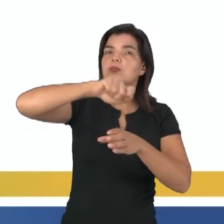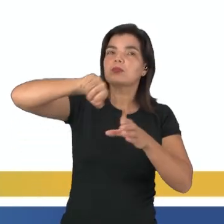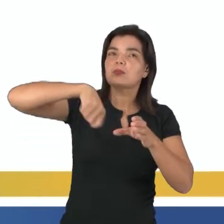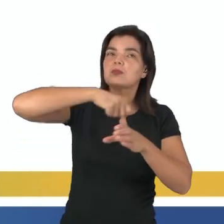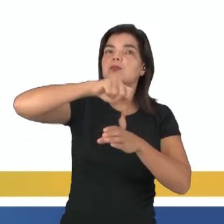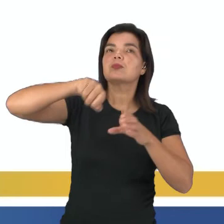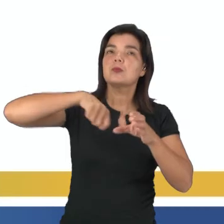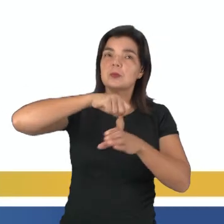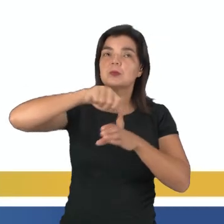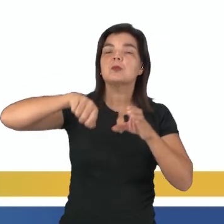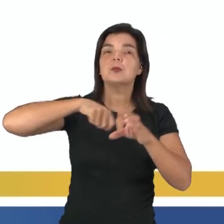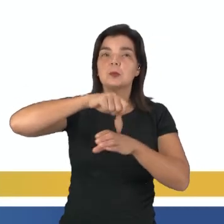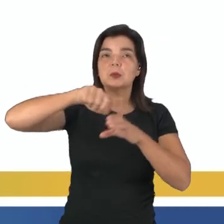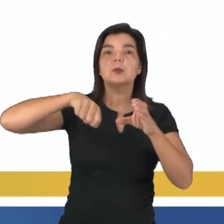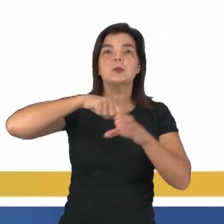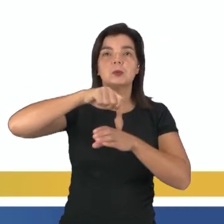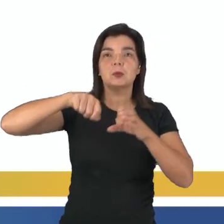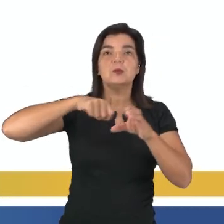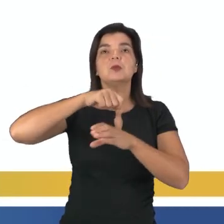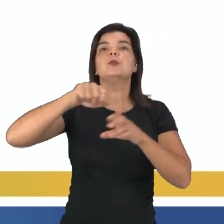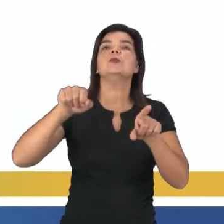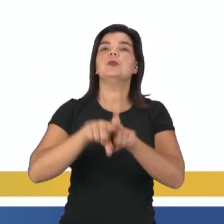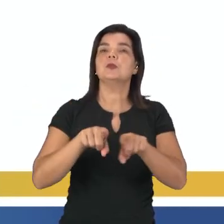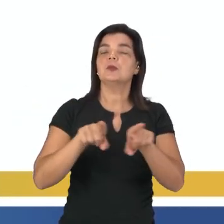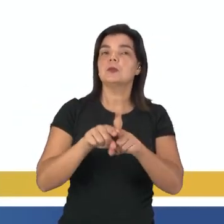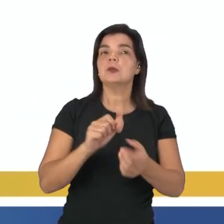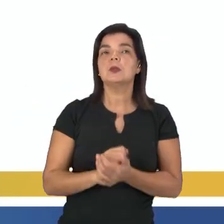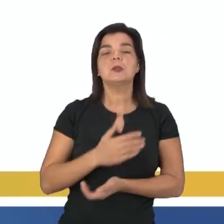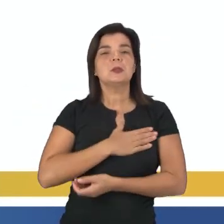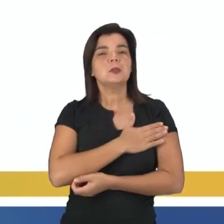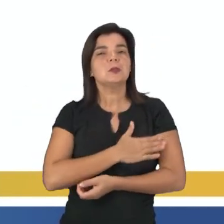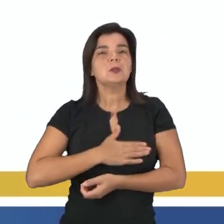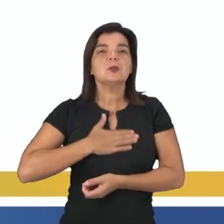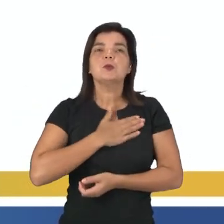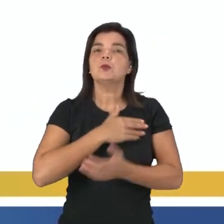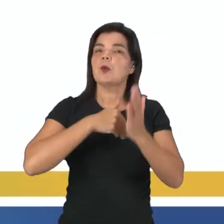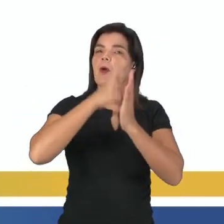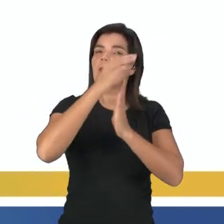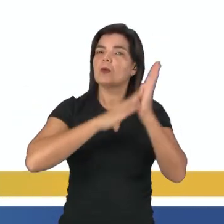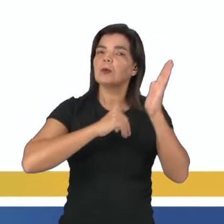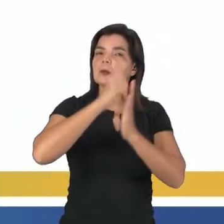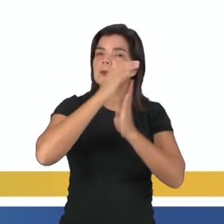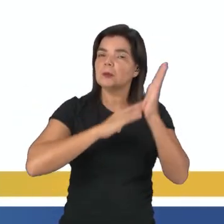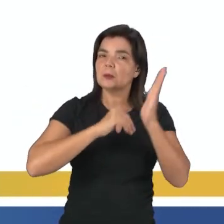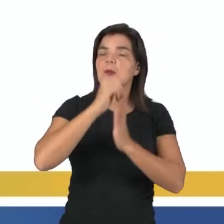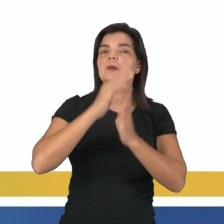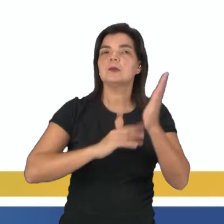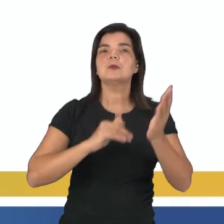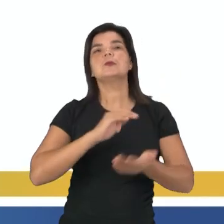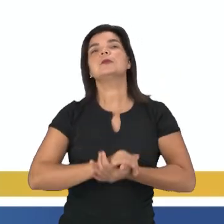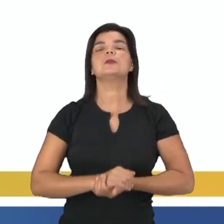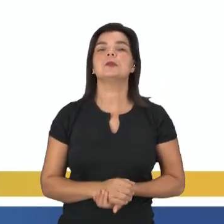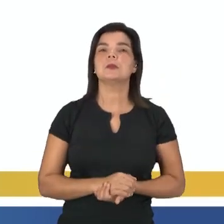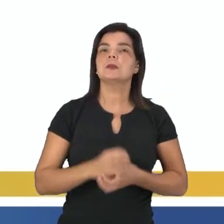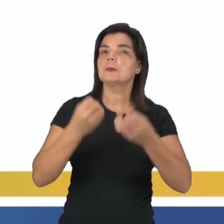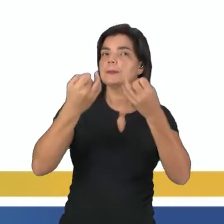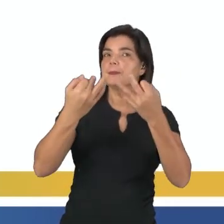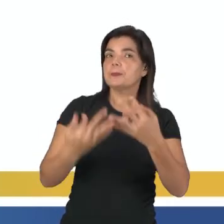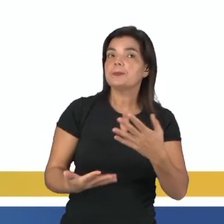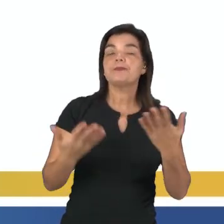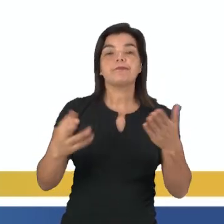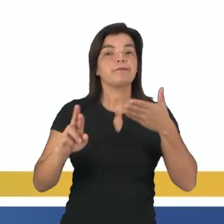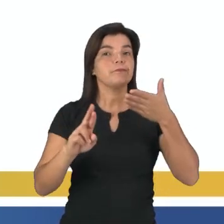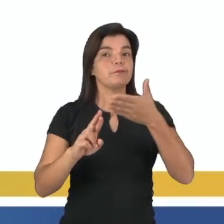questão, né? Olha aí, dos namorados, e tem prazer na pintura, olha que negócio meio fantástico ali que ele fala,